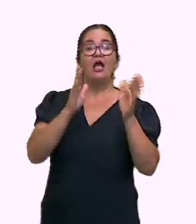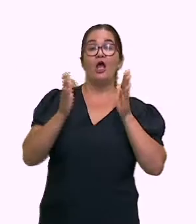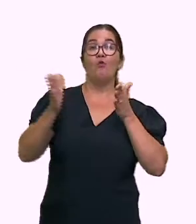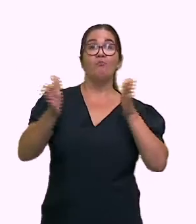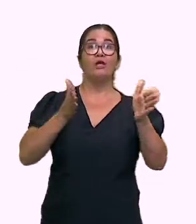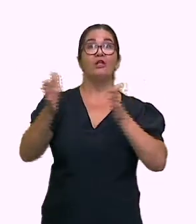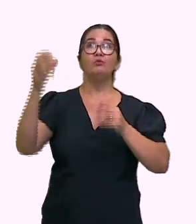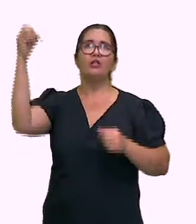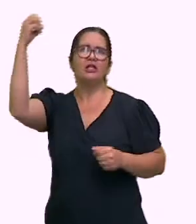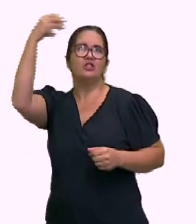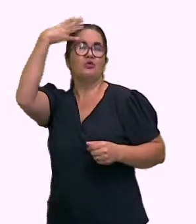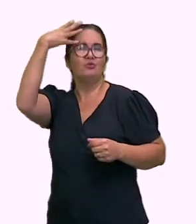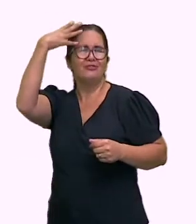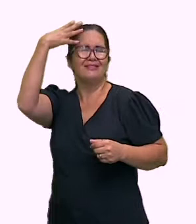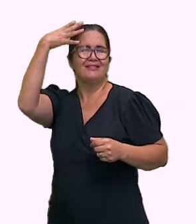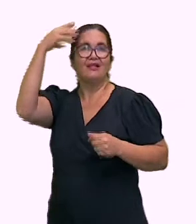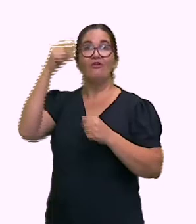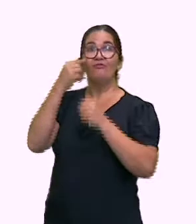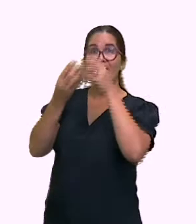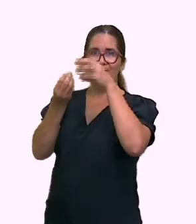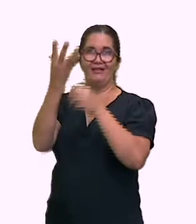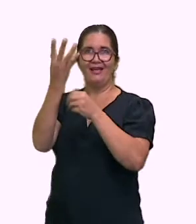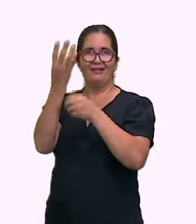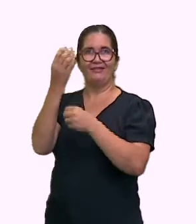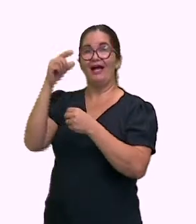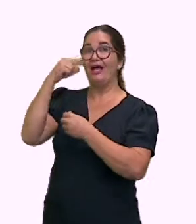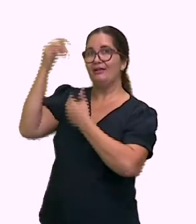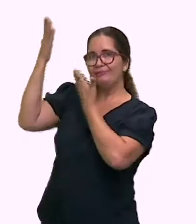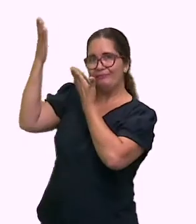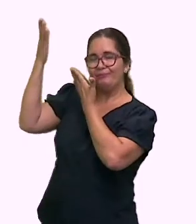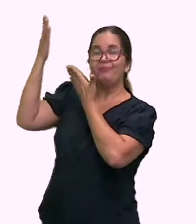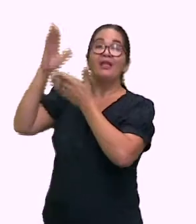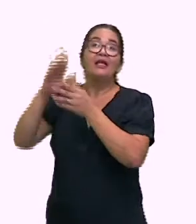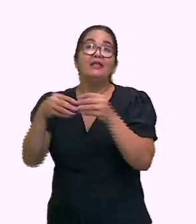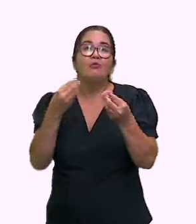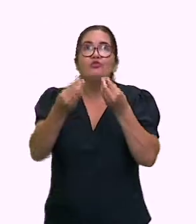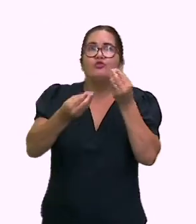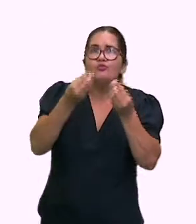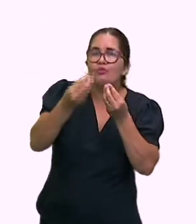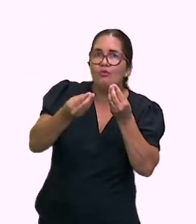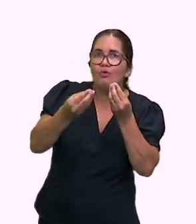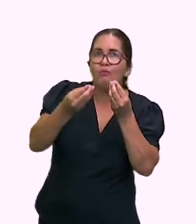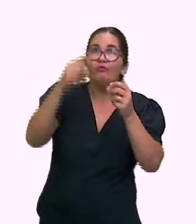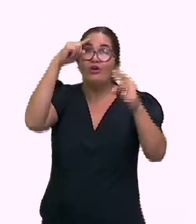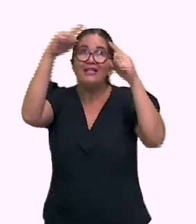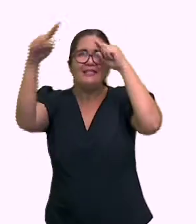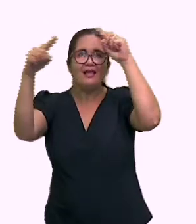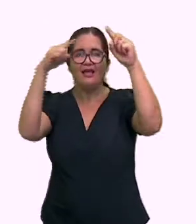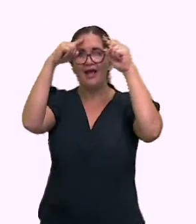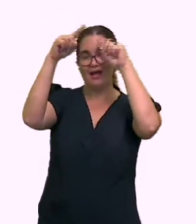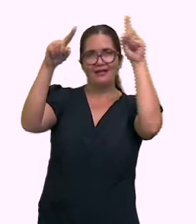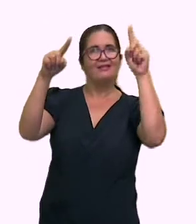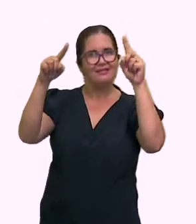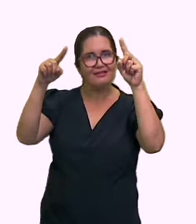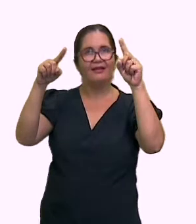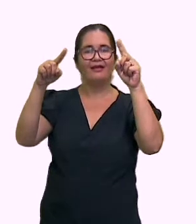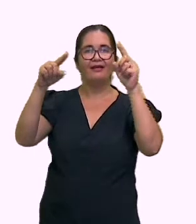lâmpada. O iluminismo, ele foi vivenciado e as suas